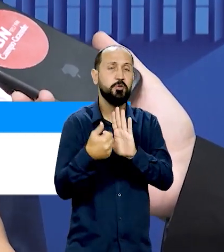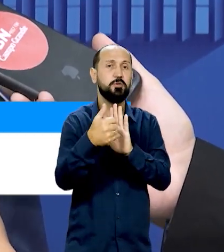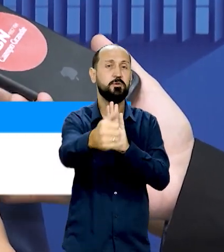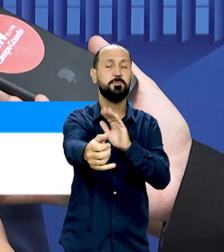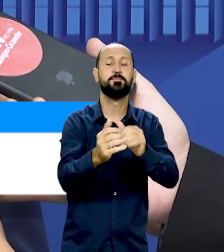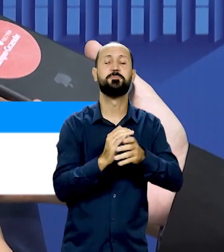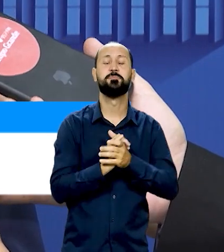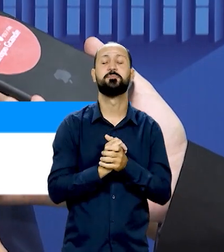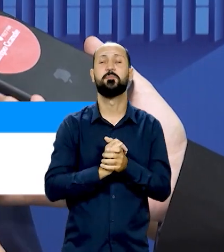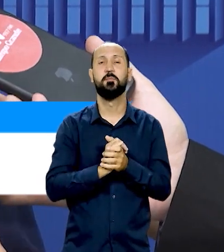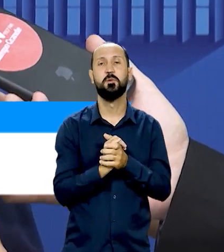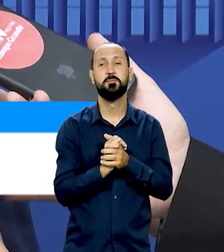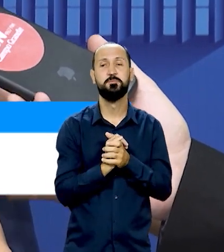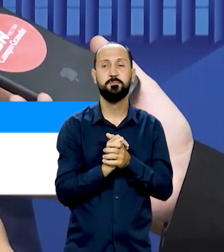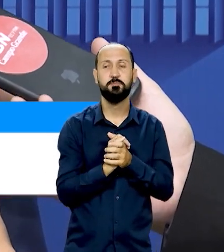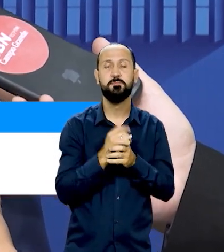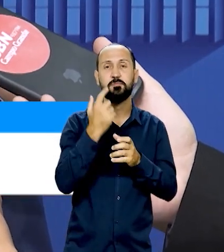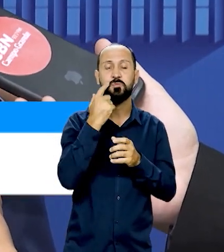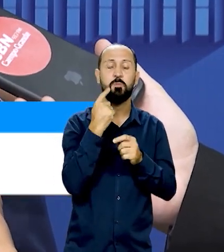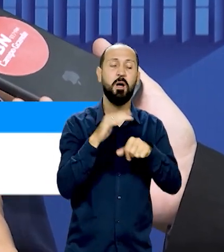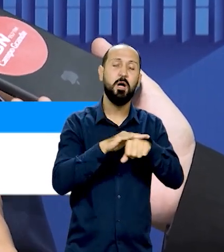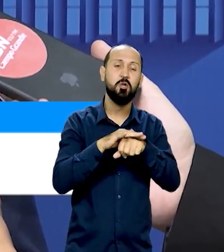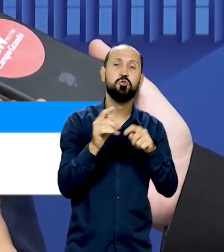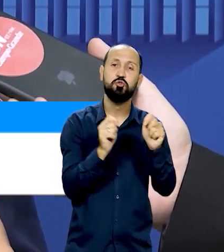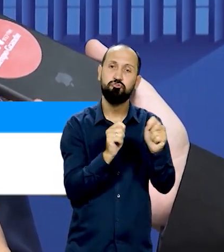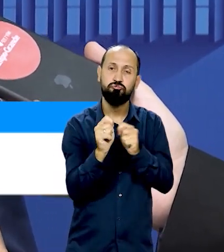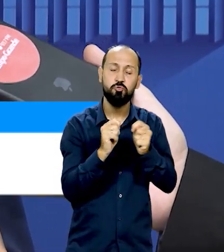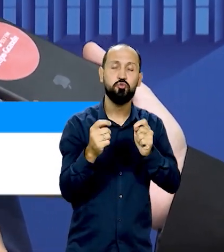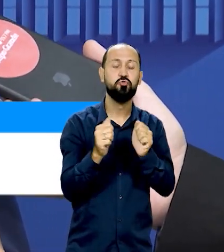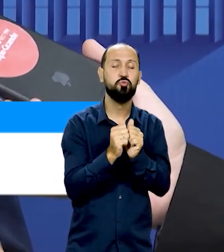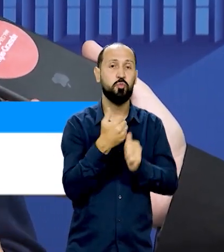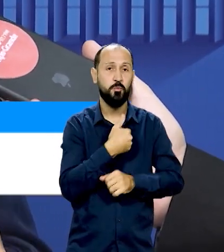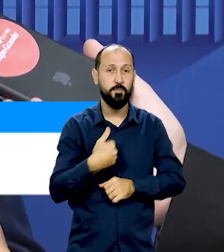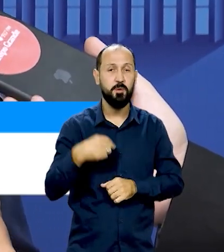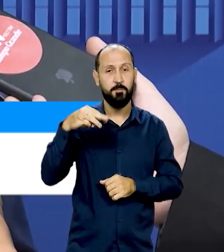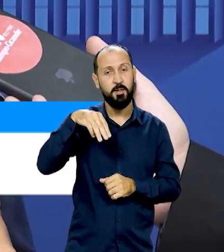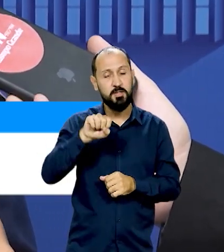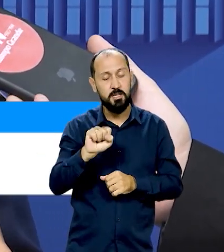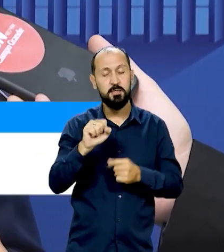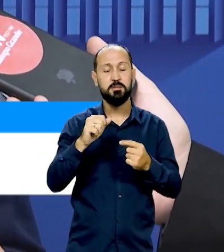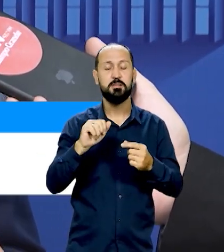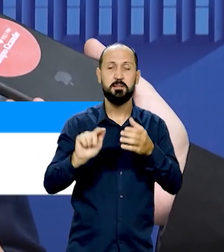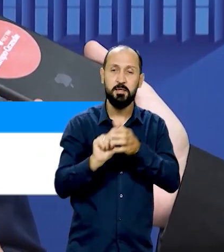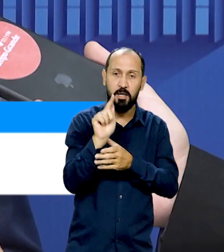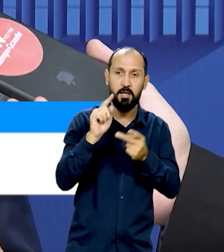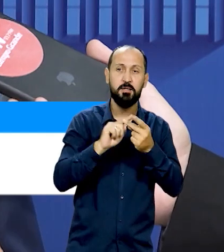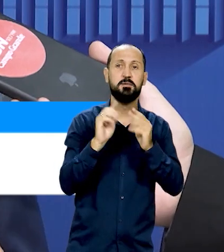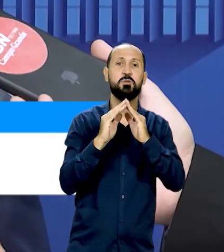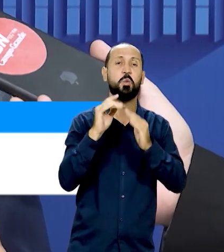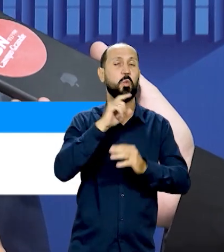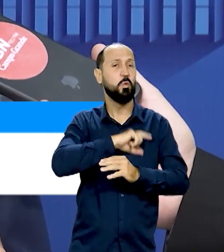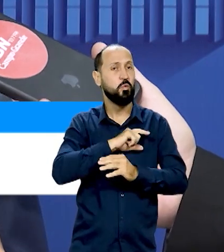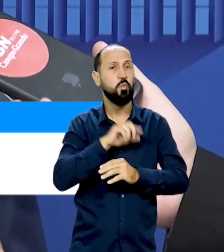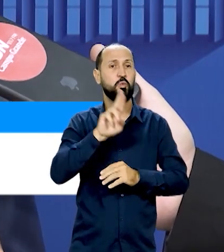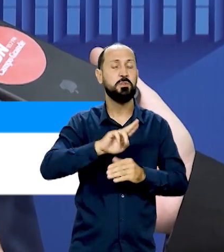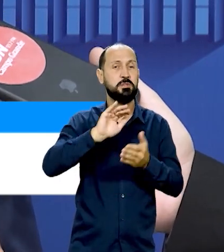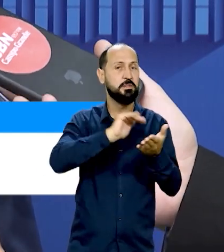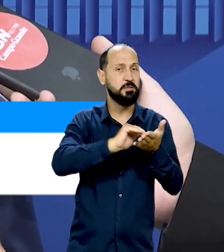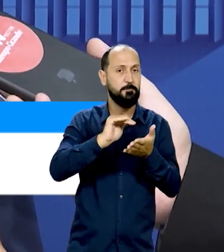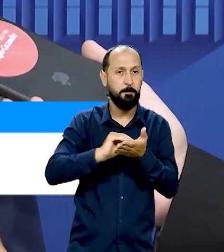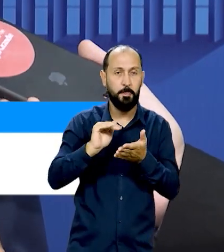nesse projeto numa negociação com o governo, com a MS Gás, com o Detran, através